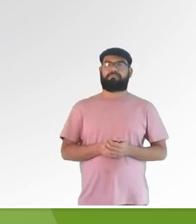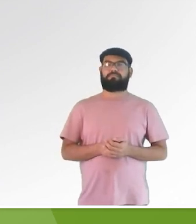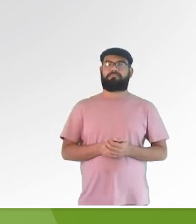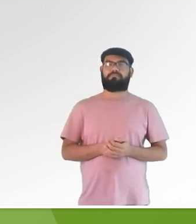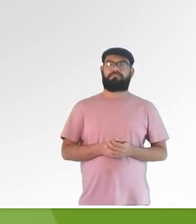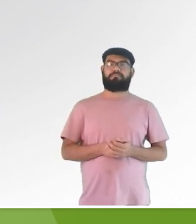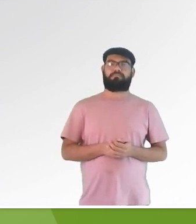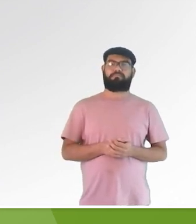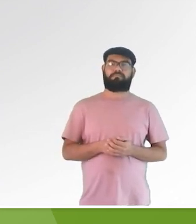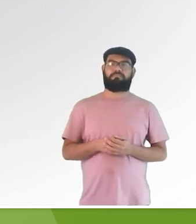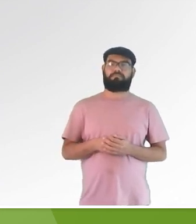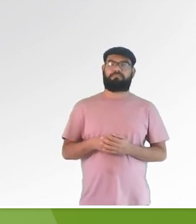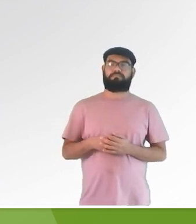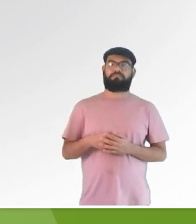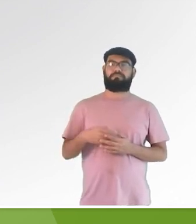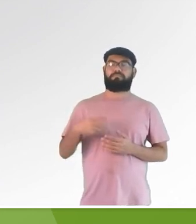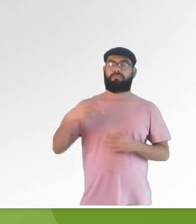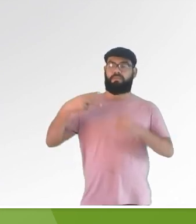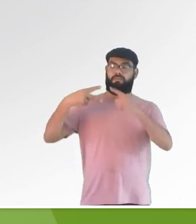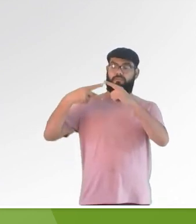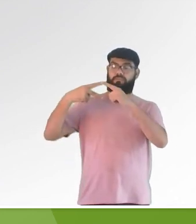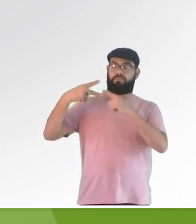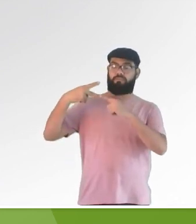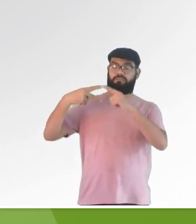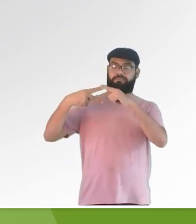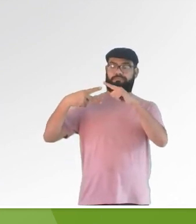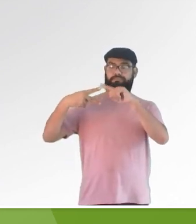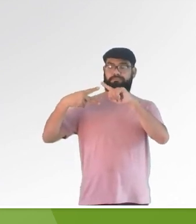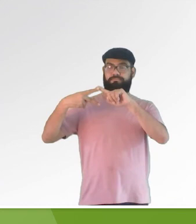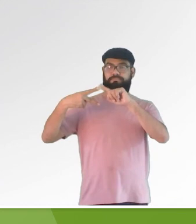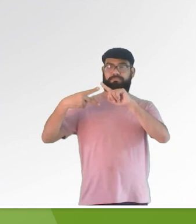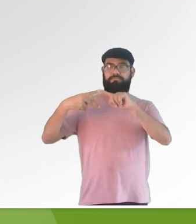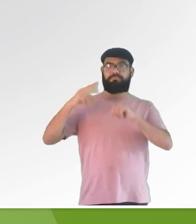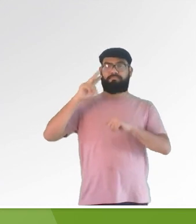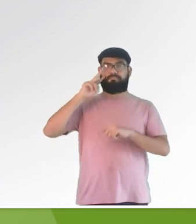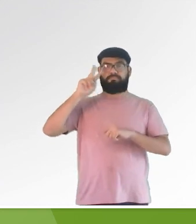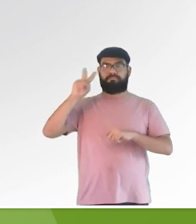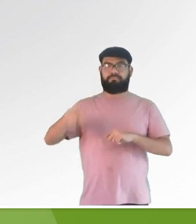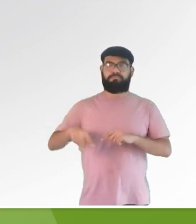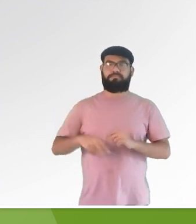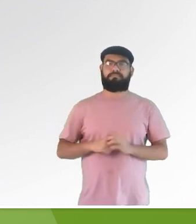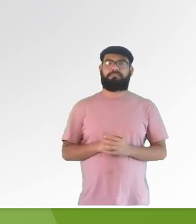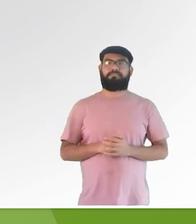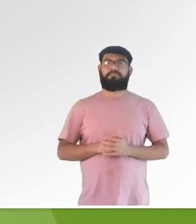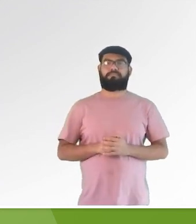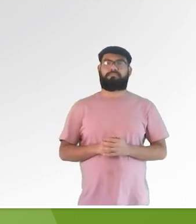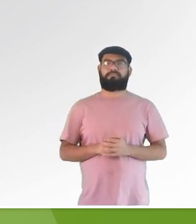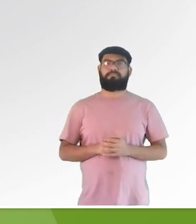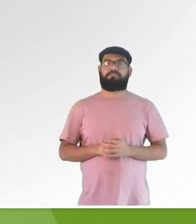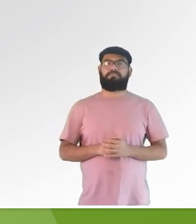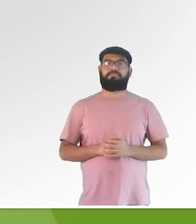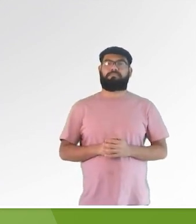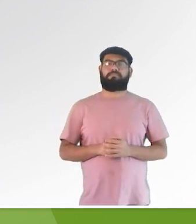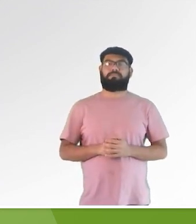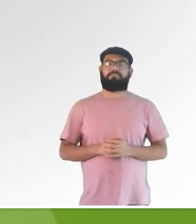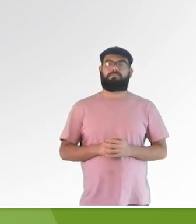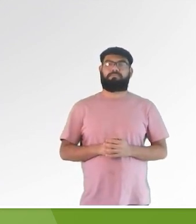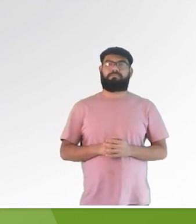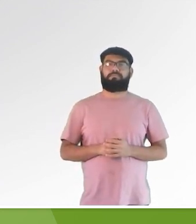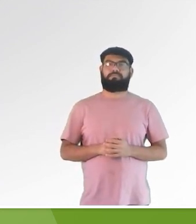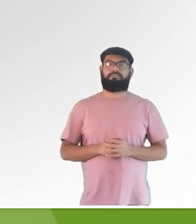2 fatores, tá bom? O primeiro deles é o fator que a gente chama de abiótico e o